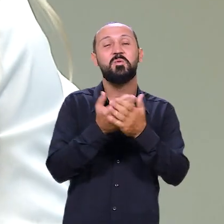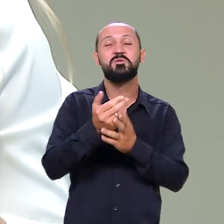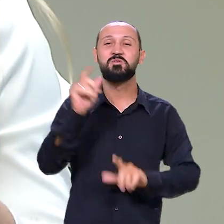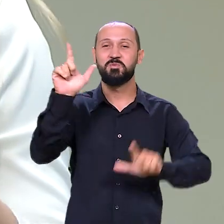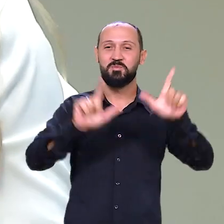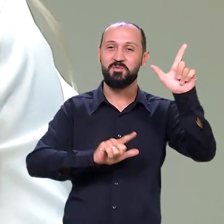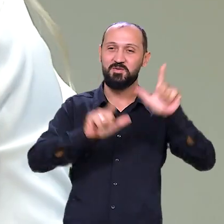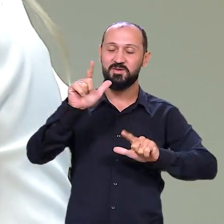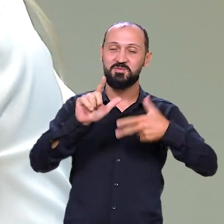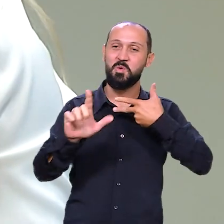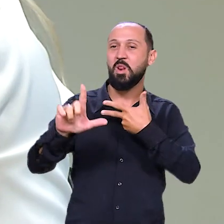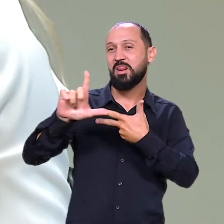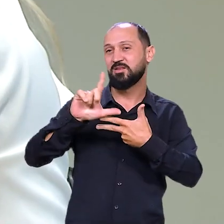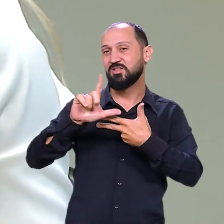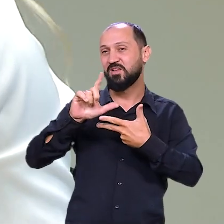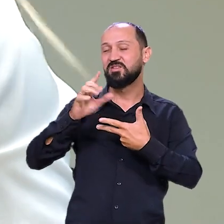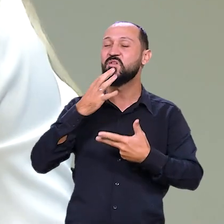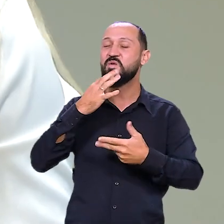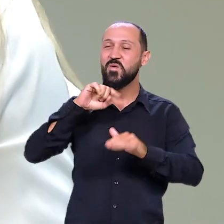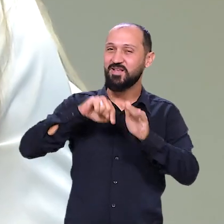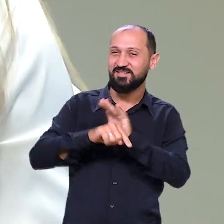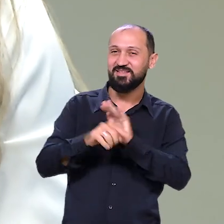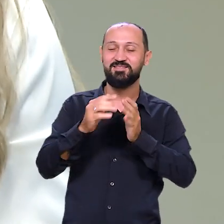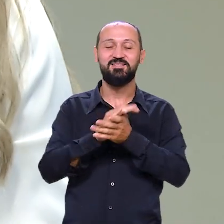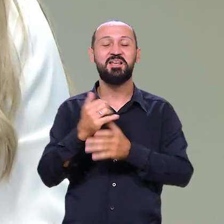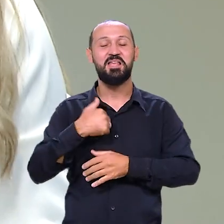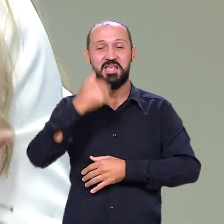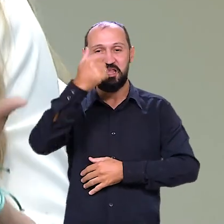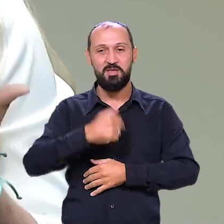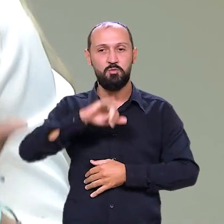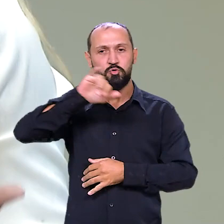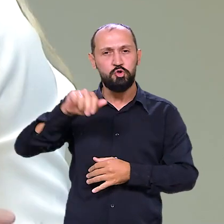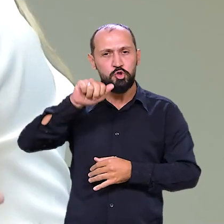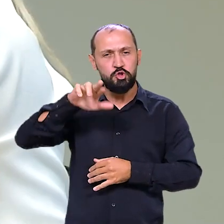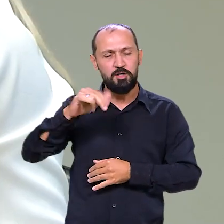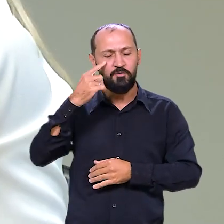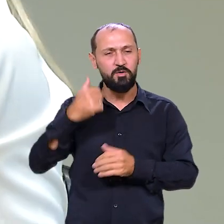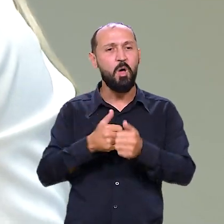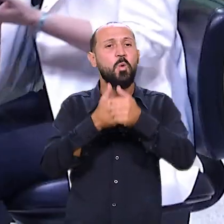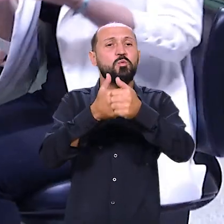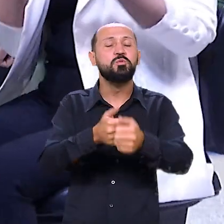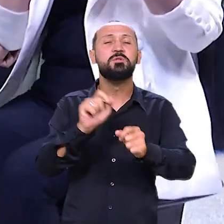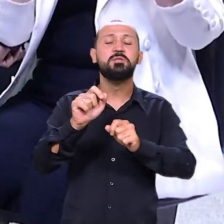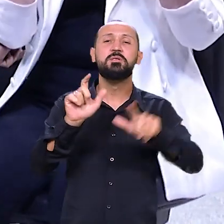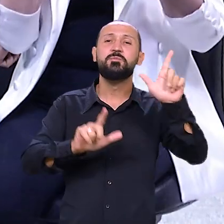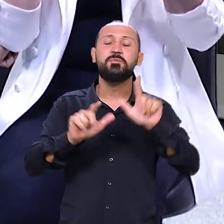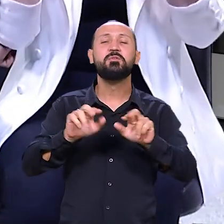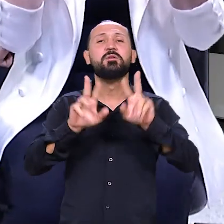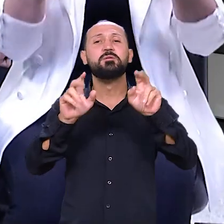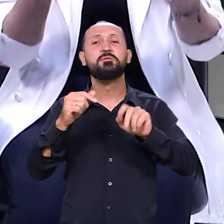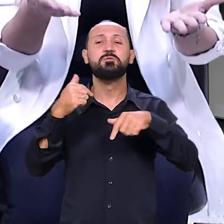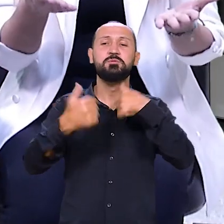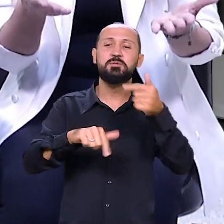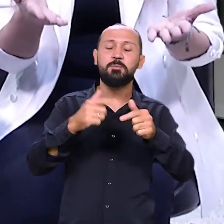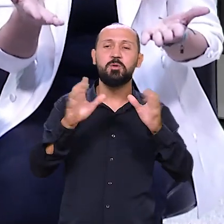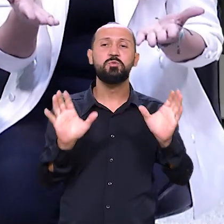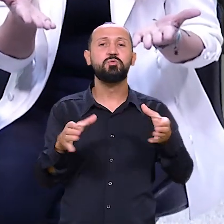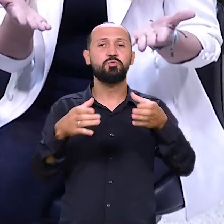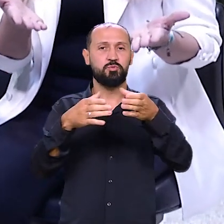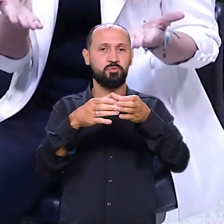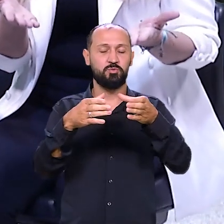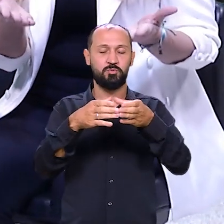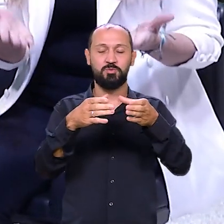Olá, começo Por Dentro do Legislativo. Eu, Janaína Garcia, estarei conduzindo esse programa que vai tratar das ações das